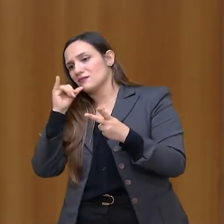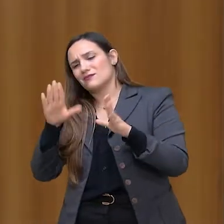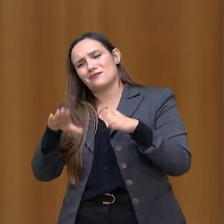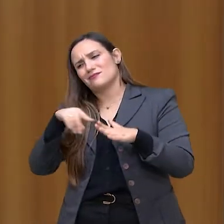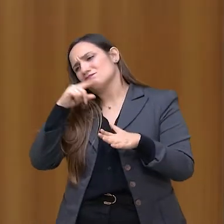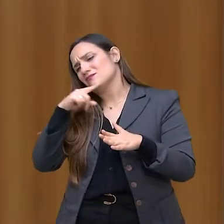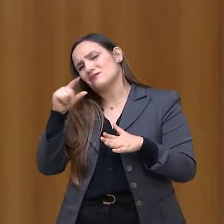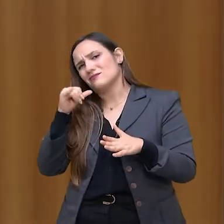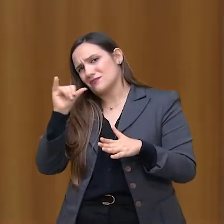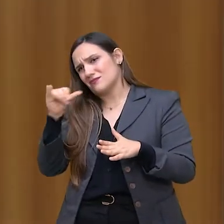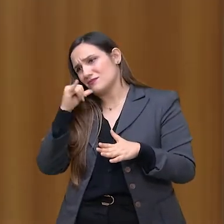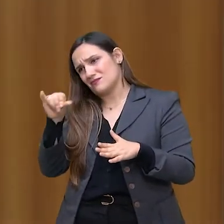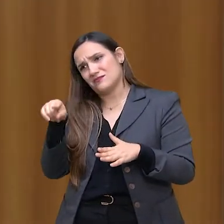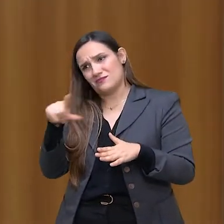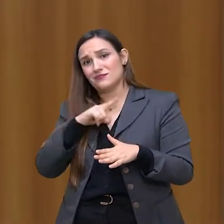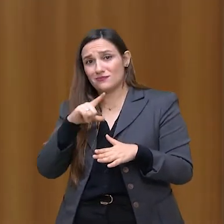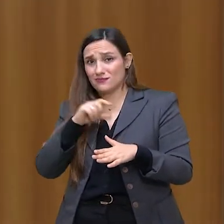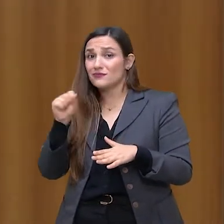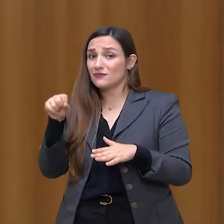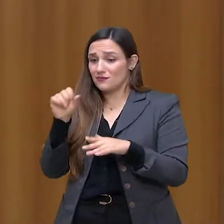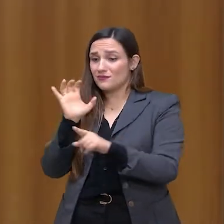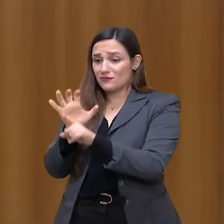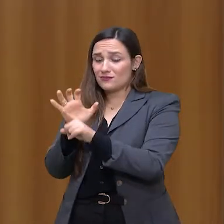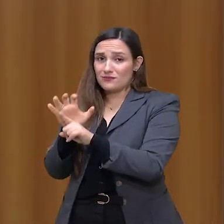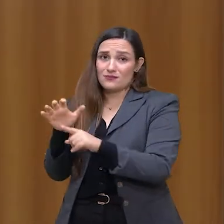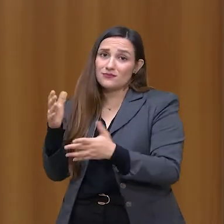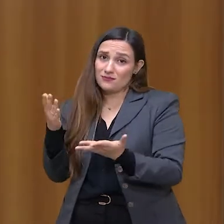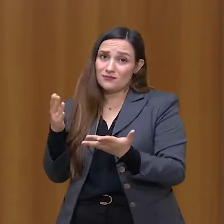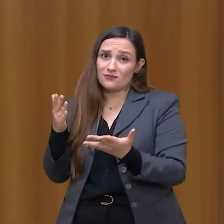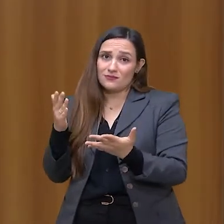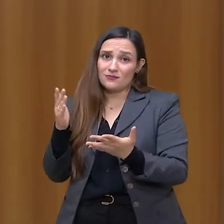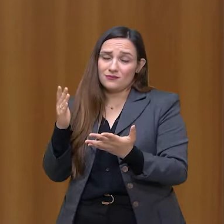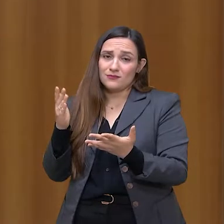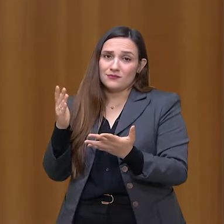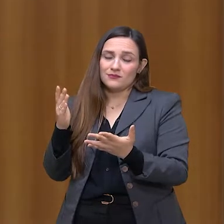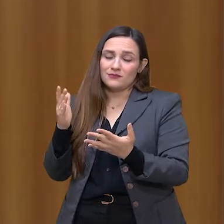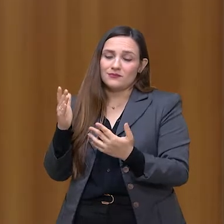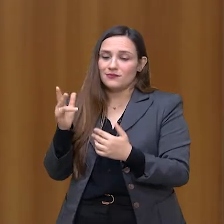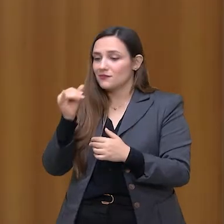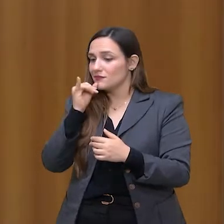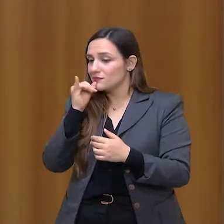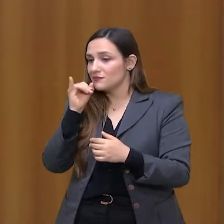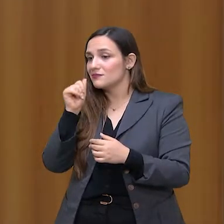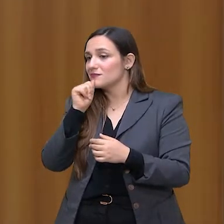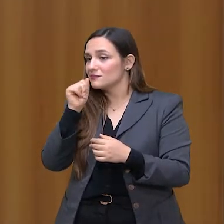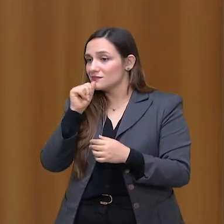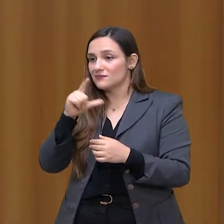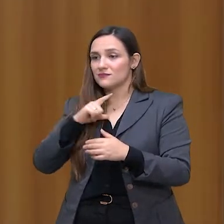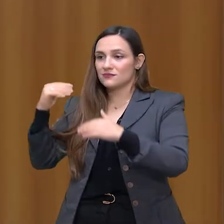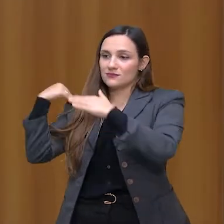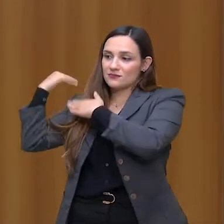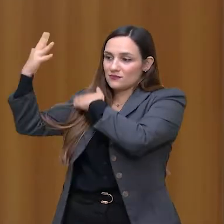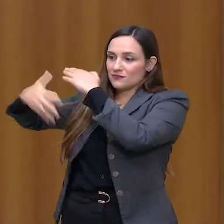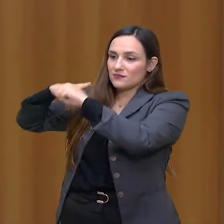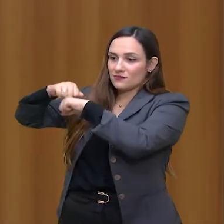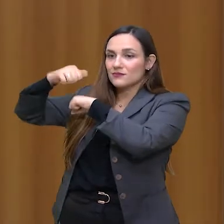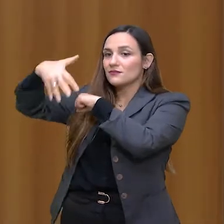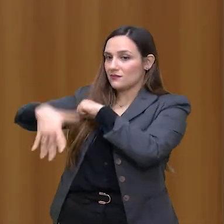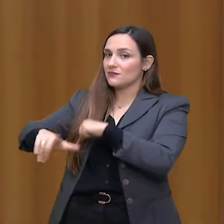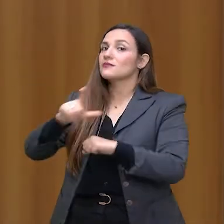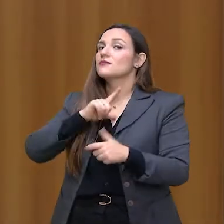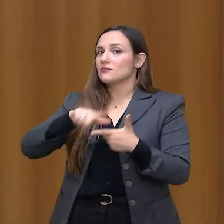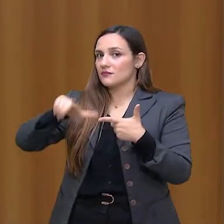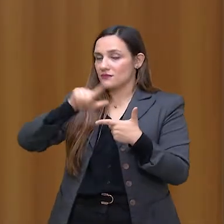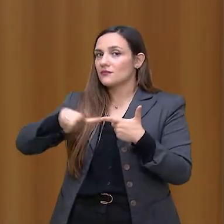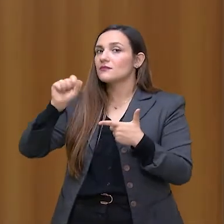conseguir o elétrico, e o elétrico também tem impactos. Mesmo na produção, na geração de energia hidrelétrica, nós temos todo